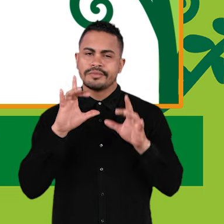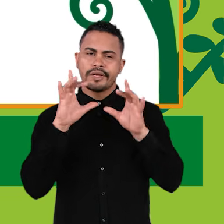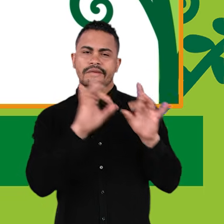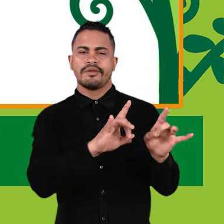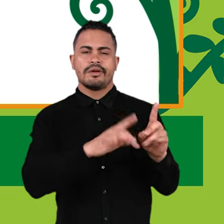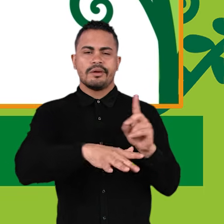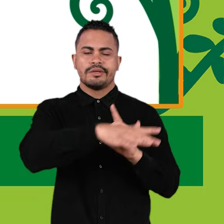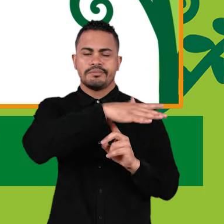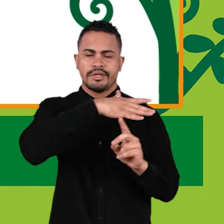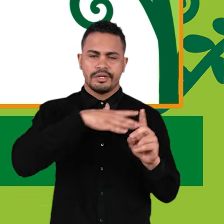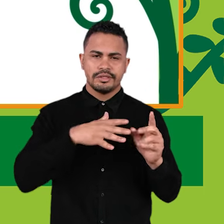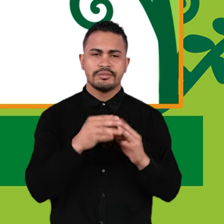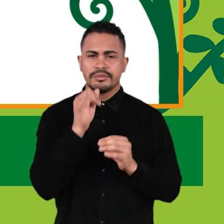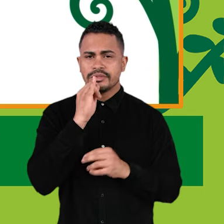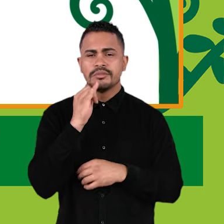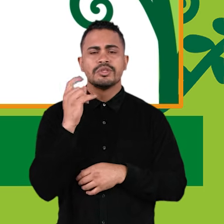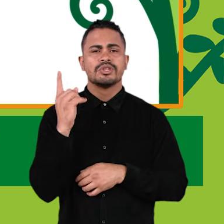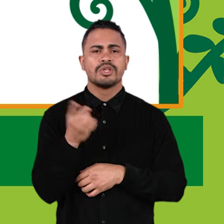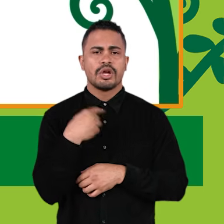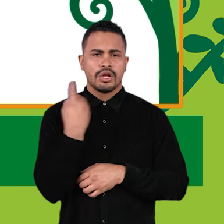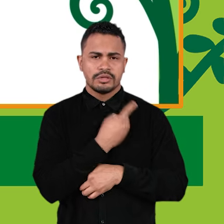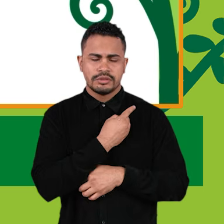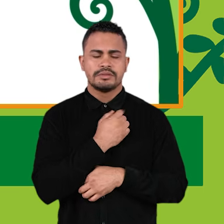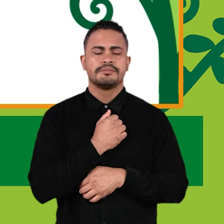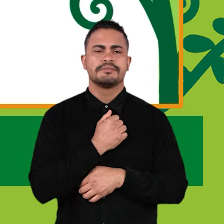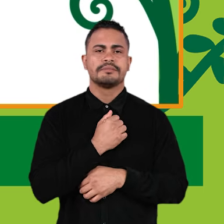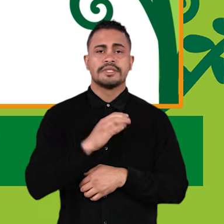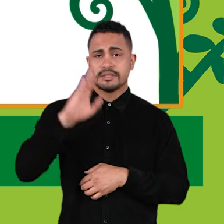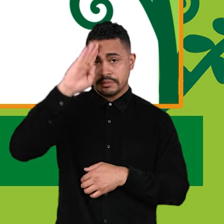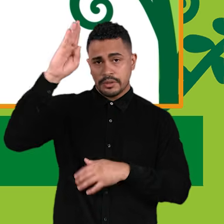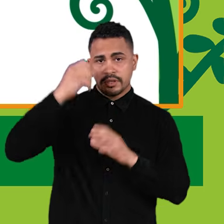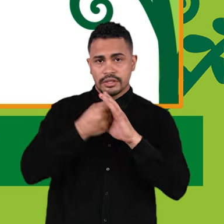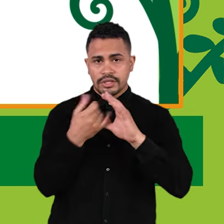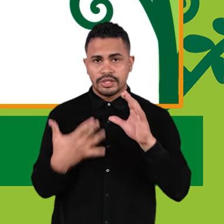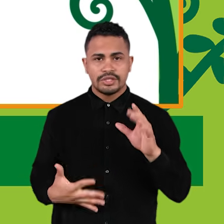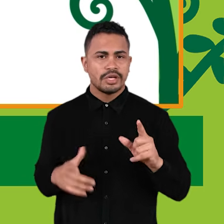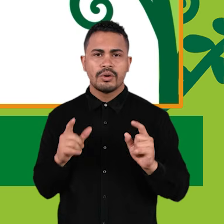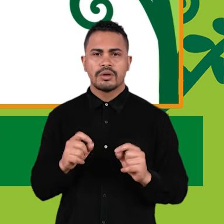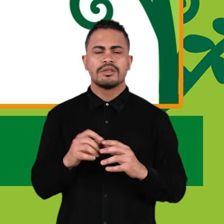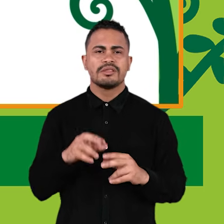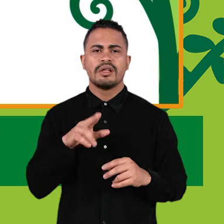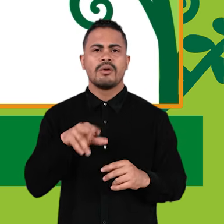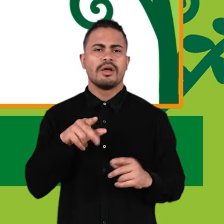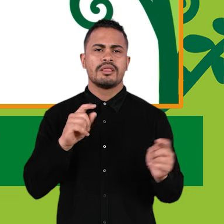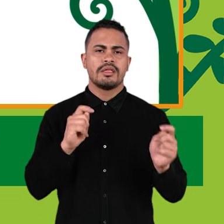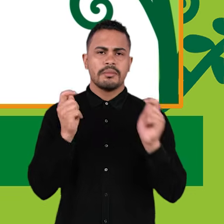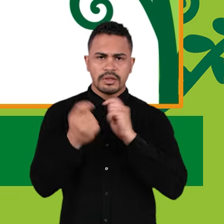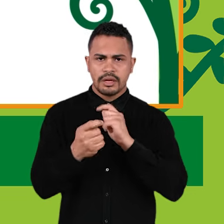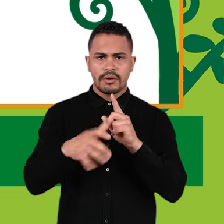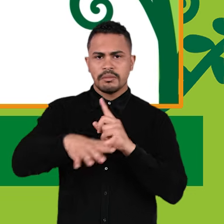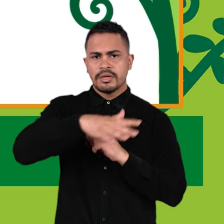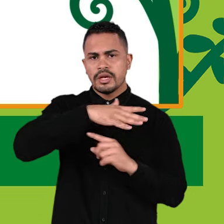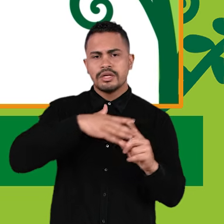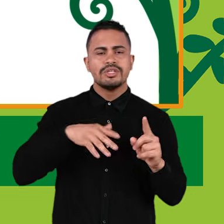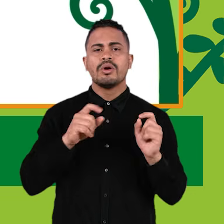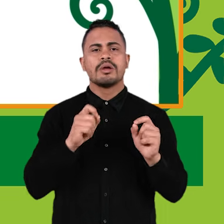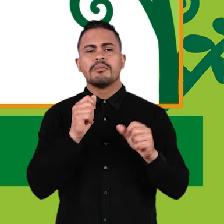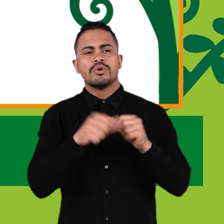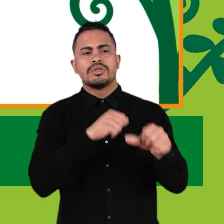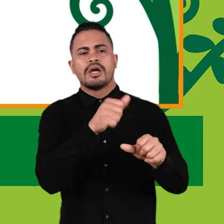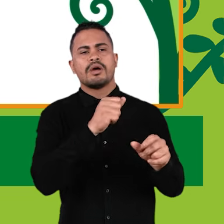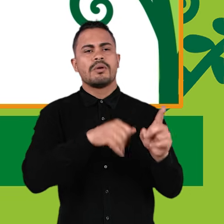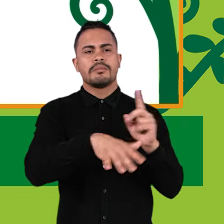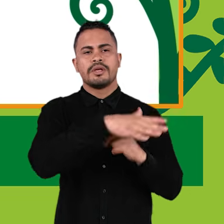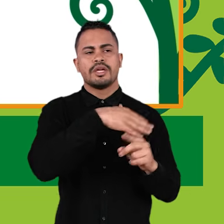ali no ambiente. Inclusive, a nossa principal característica não é nos adaptarmos ao ambiente, é transformar